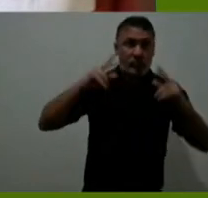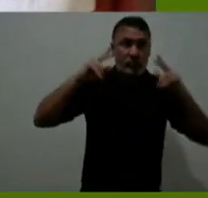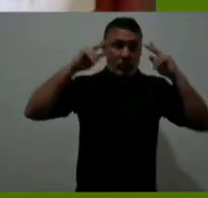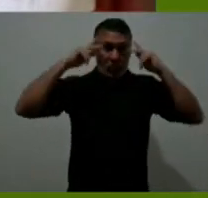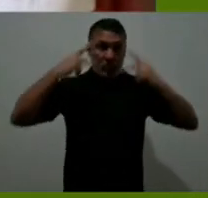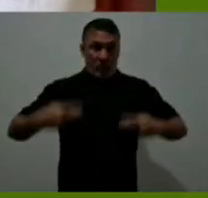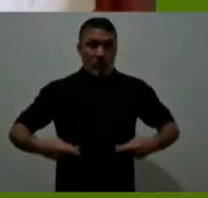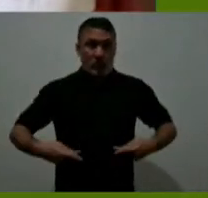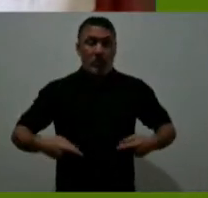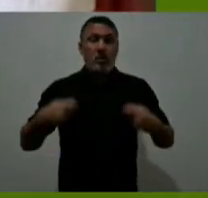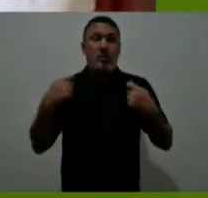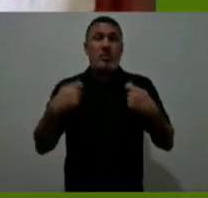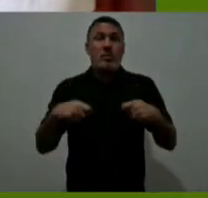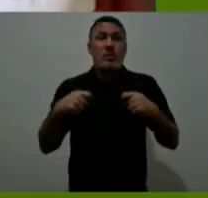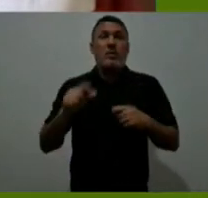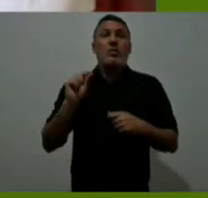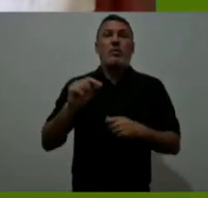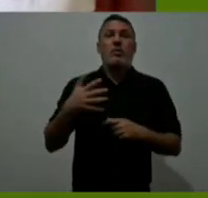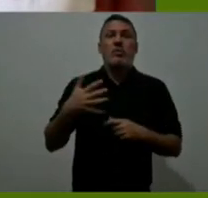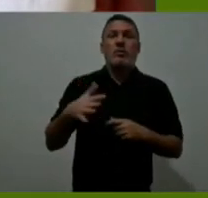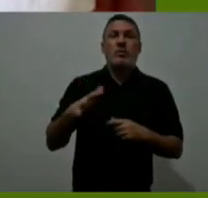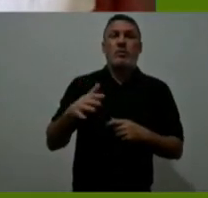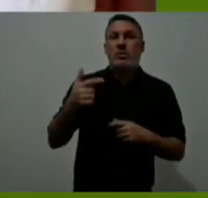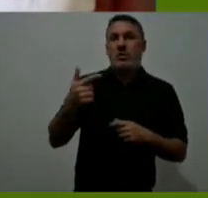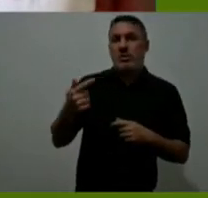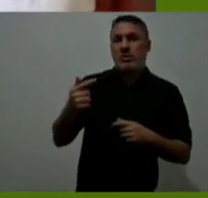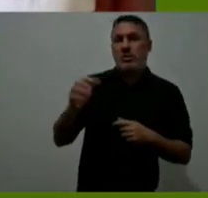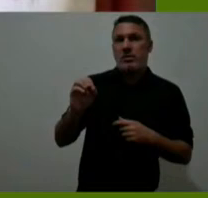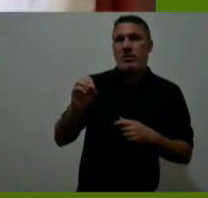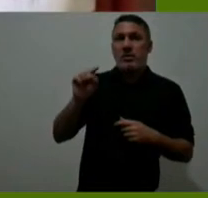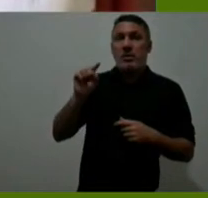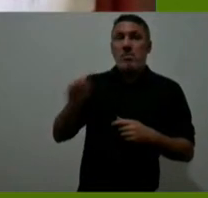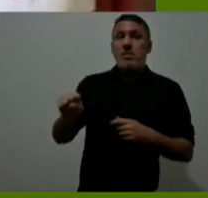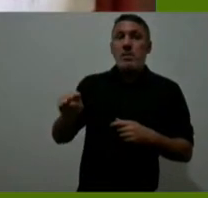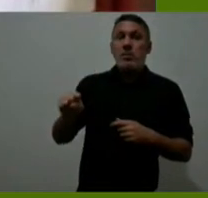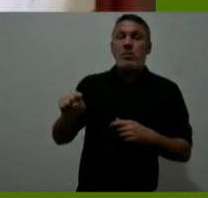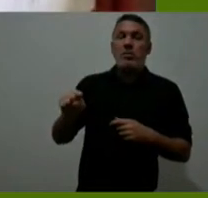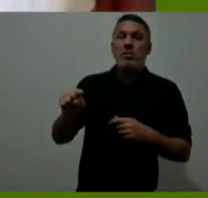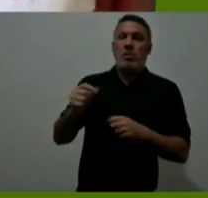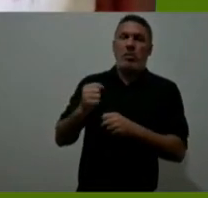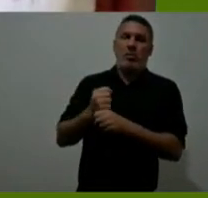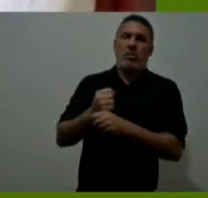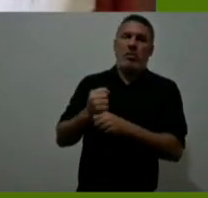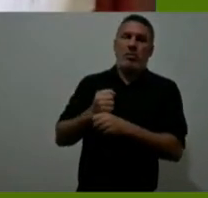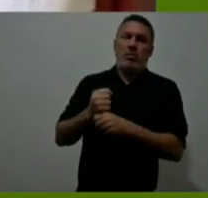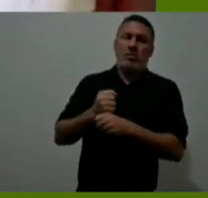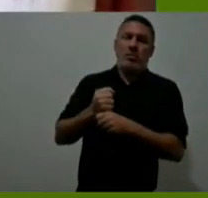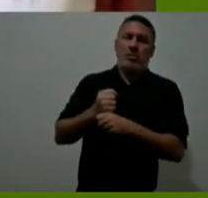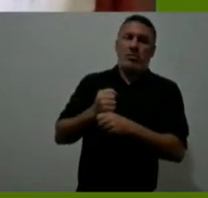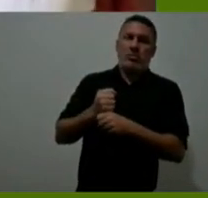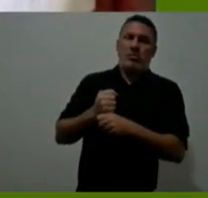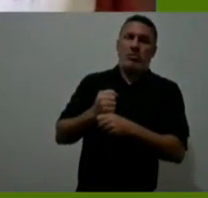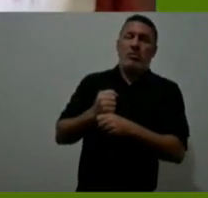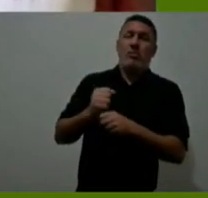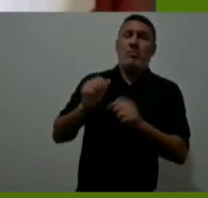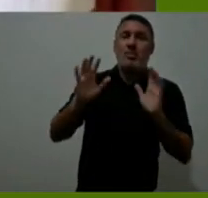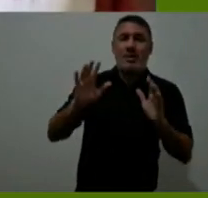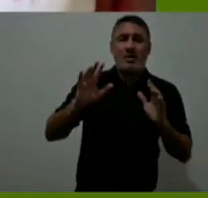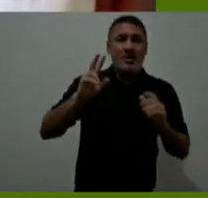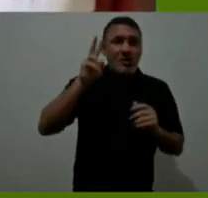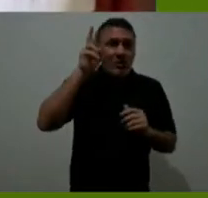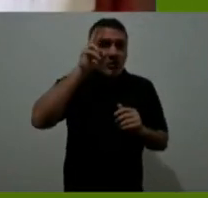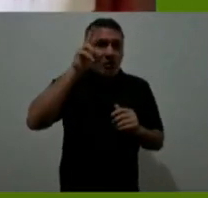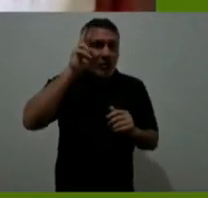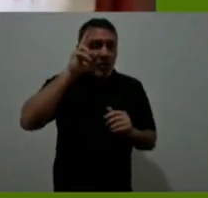pelo menos 70 mil anos, mas a nossa história ela não vai além de 4 ou 5 mil anos. A nossa história é uma